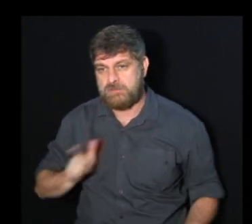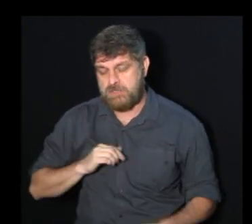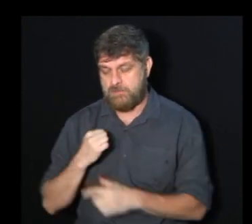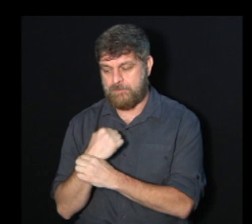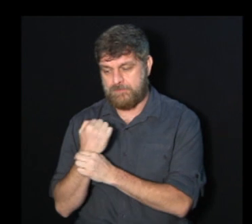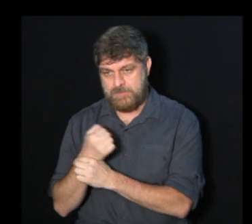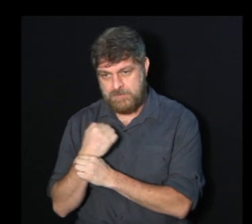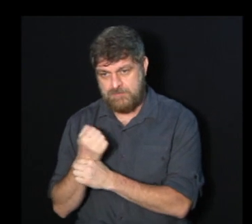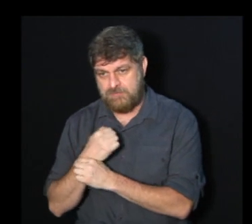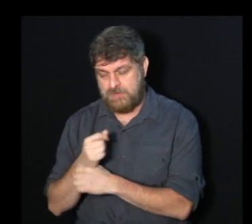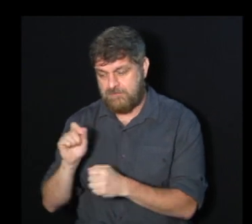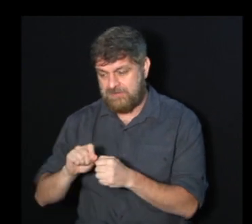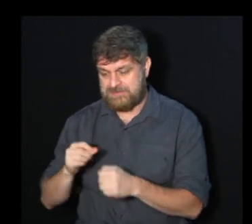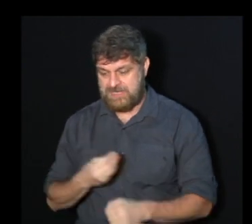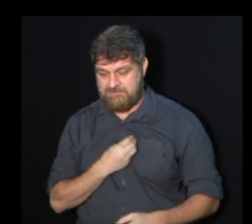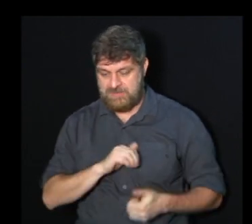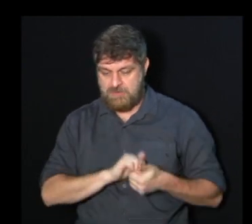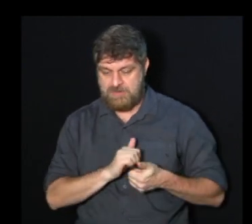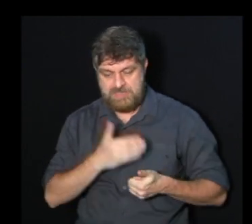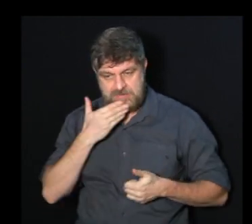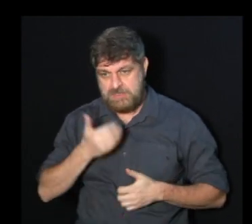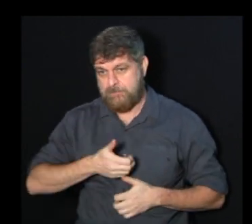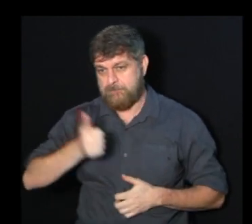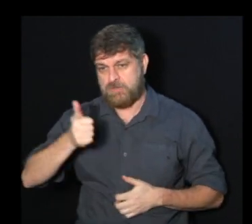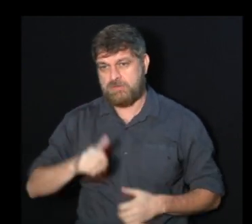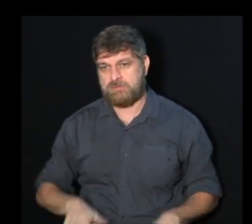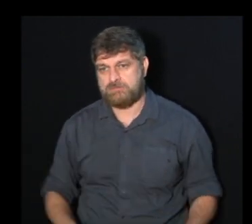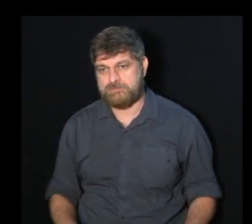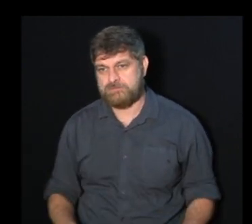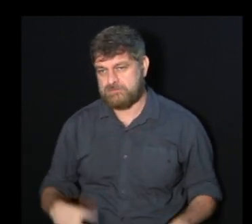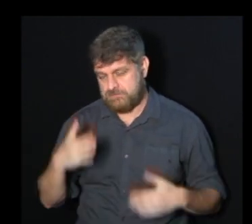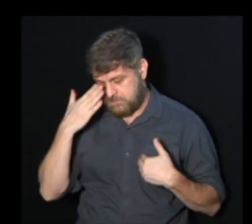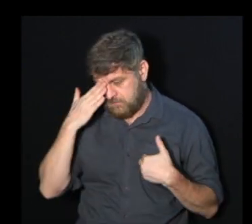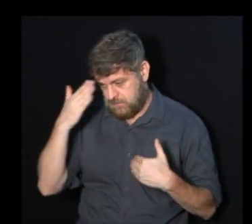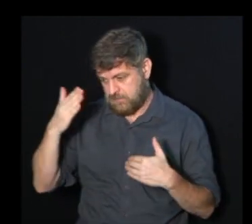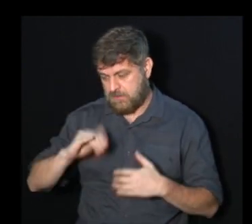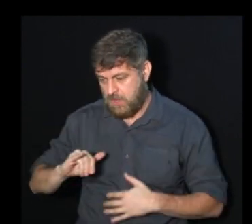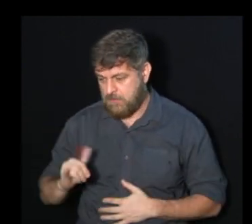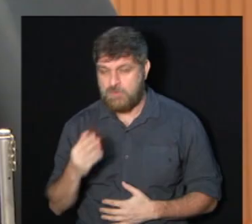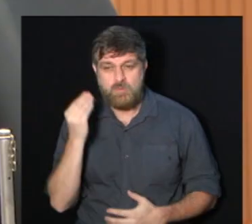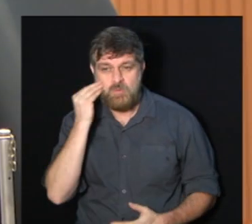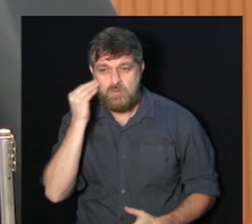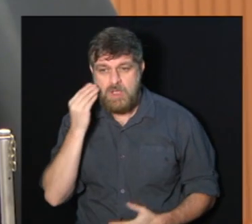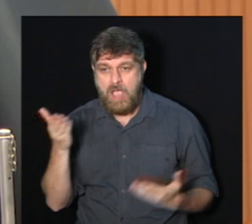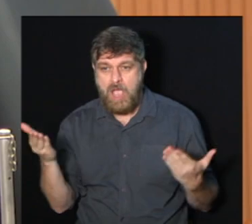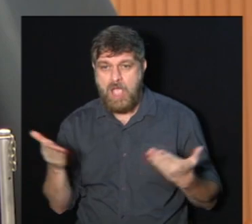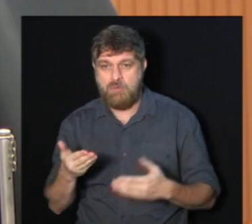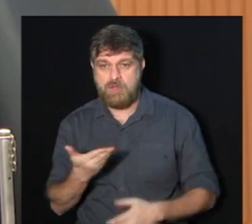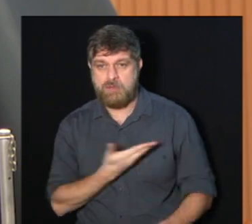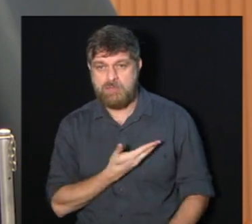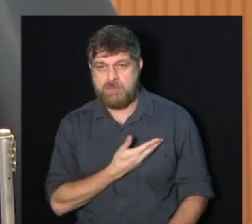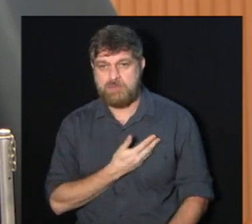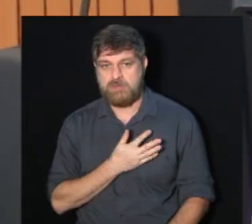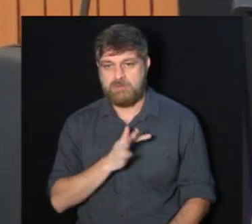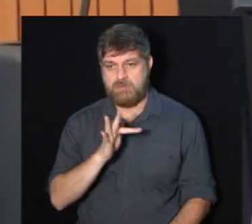fisioterapia te dar um bom resultado, tá bom? E eu agradeço a oportunidade, vou passar para o meu amigo Tiago.